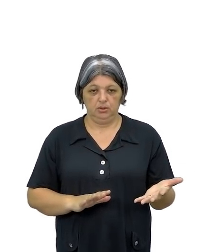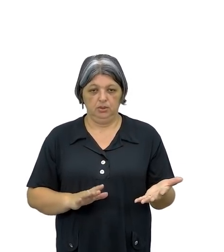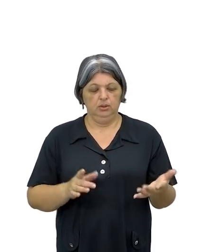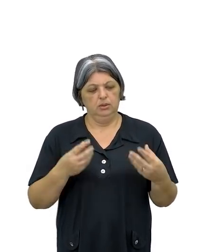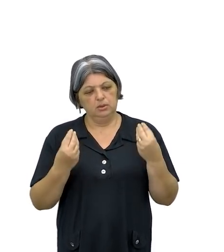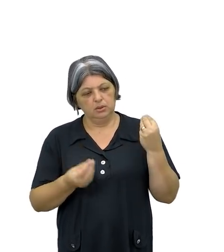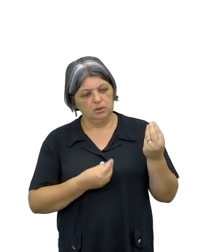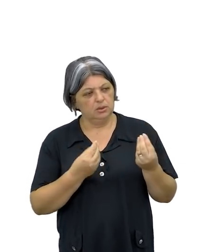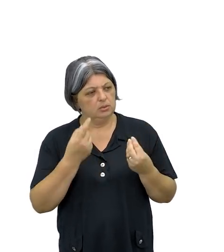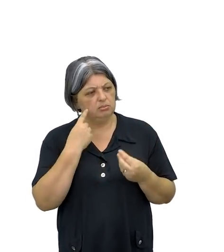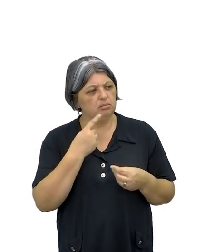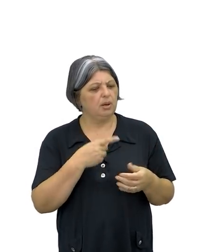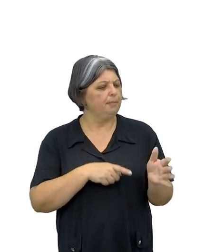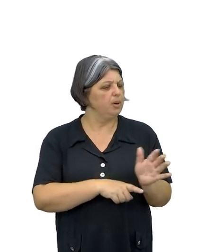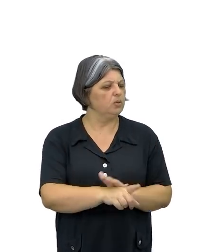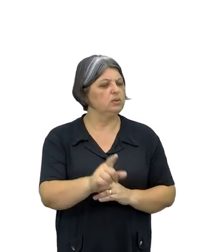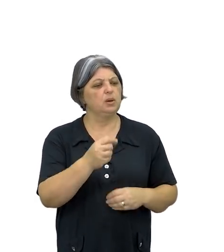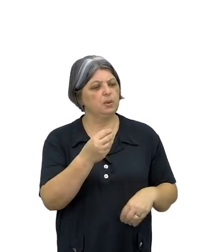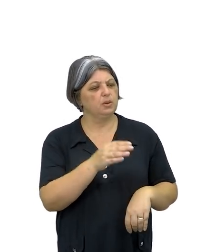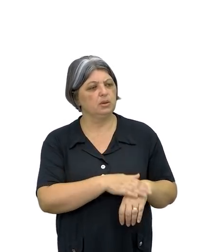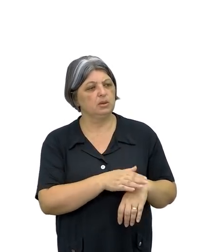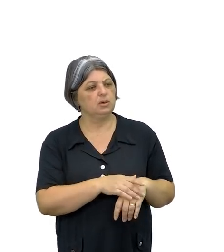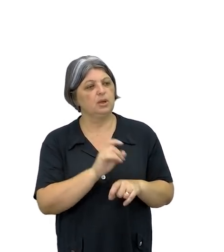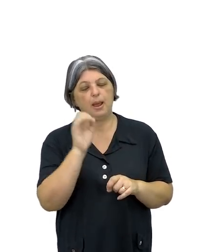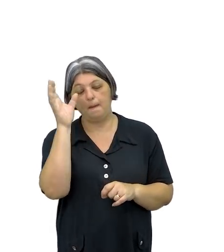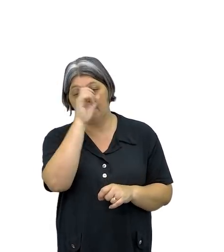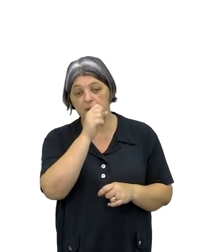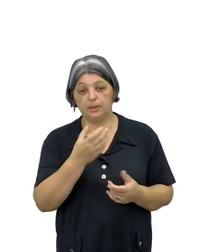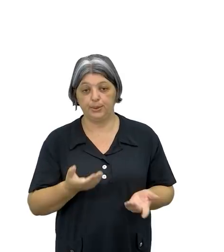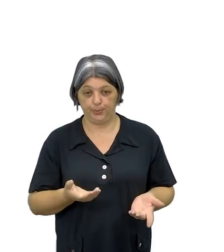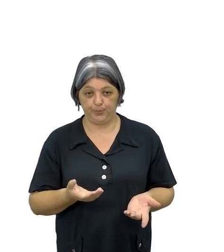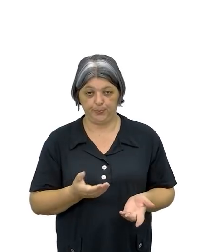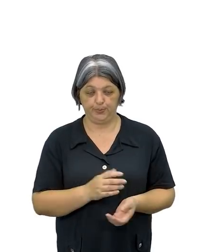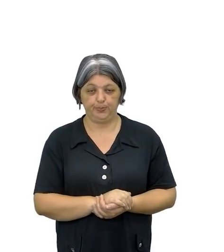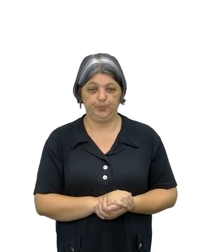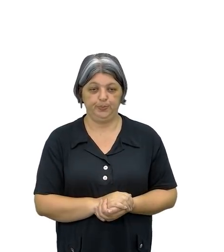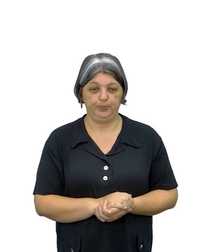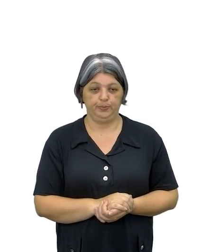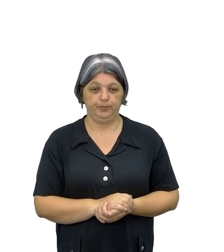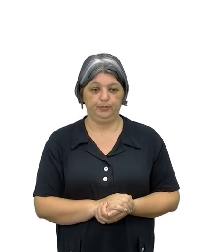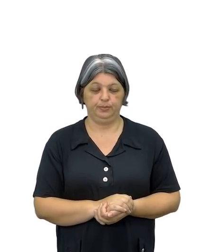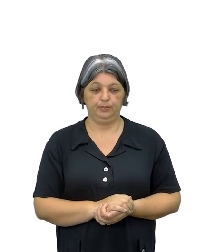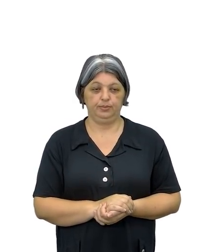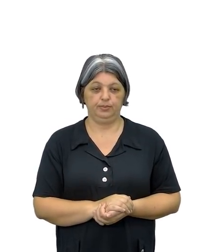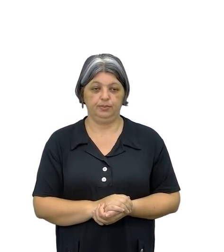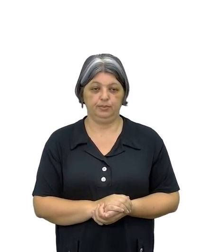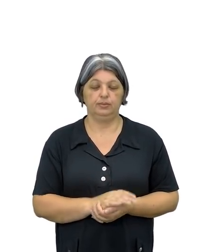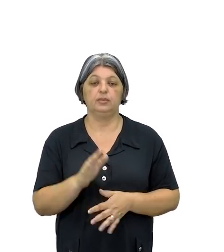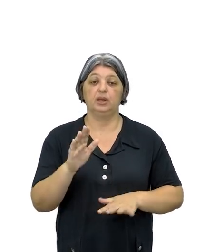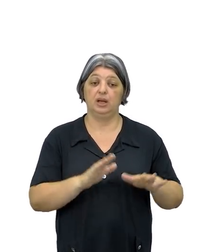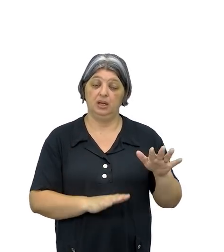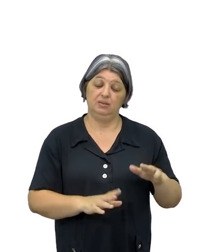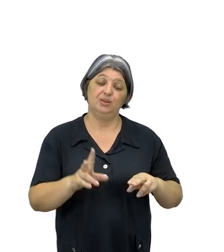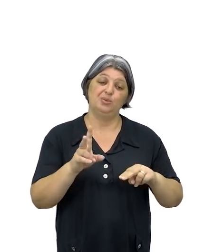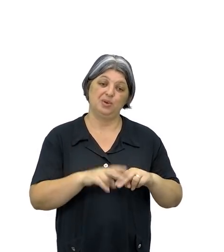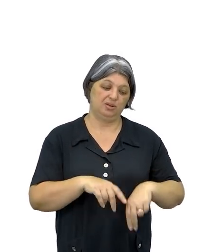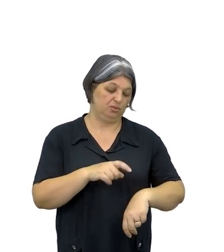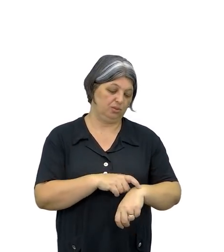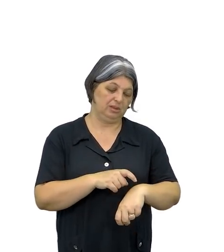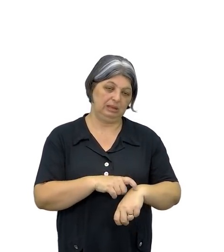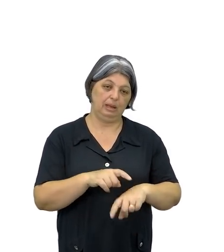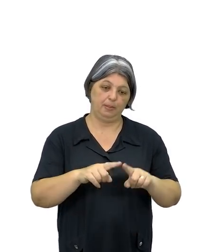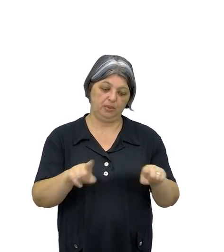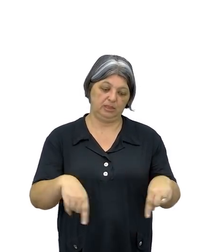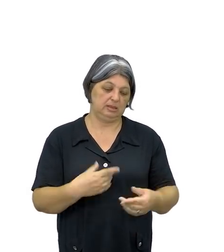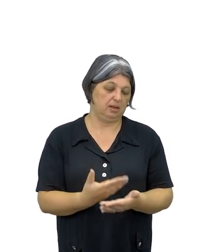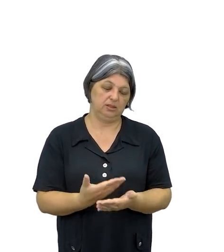como é que vocês fizeram, o que vocês aprenderam aqui, né, às vezes, eu sei que em função do nosso tempo de sala de aula fica